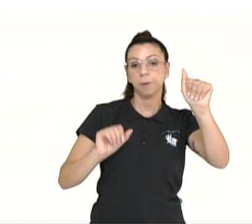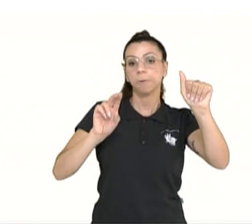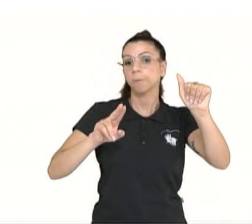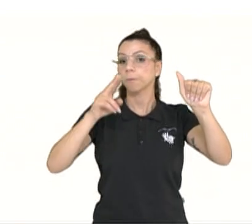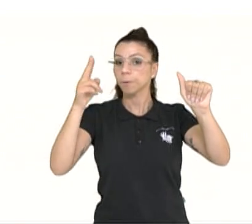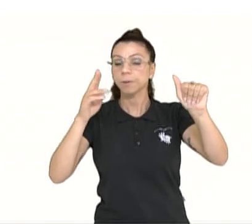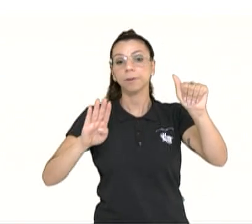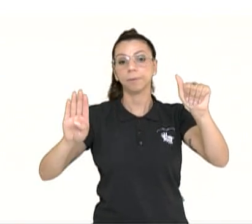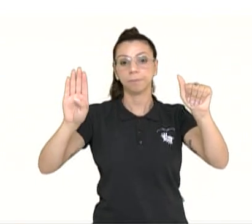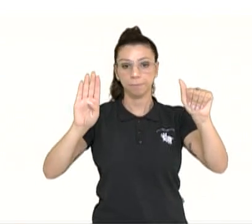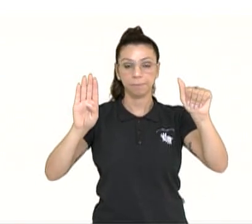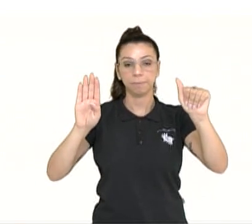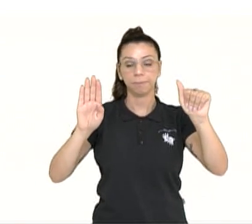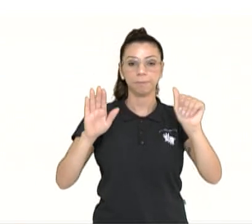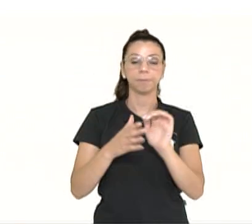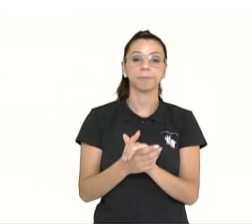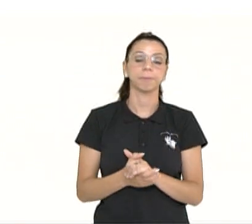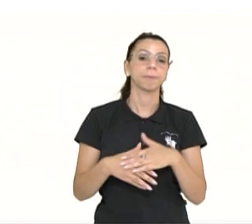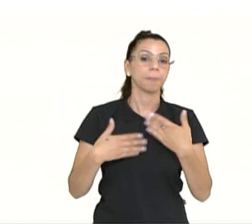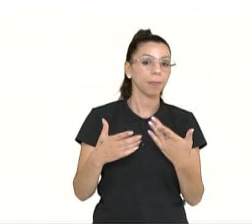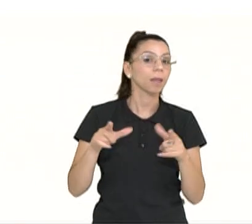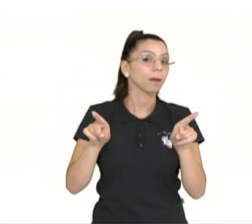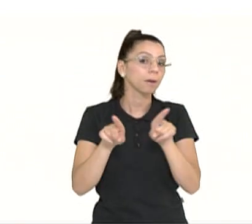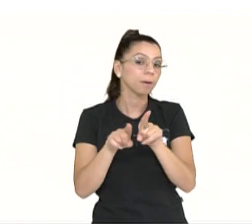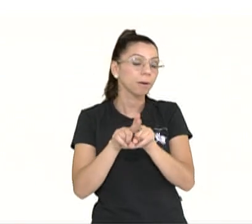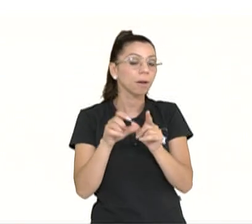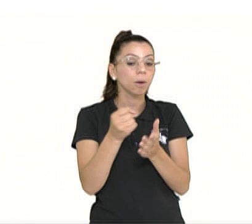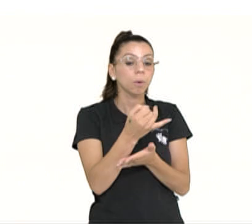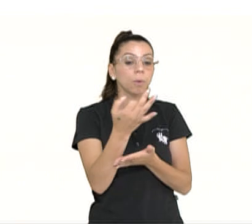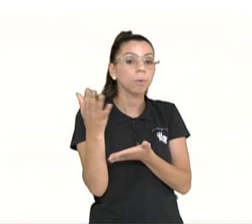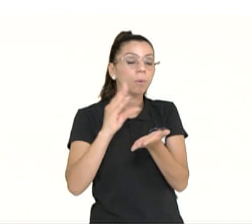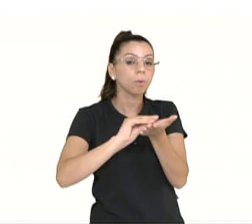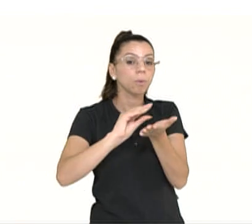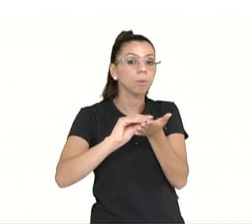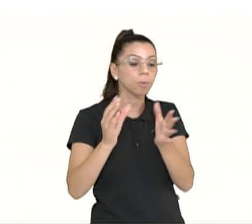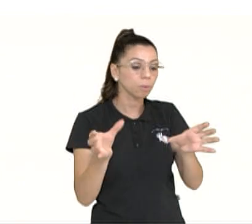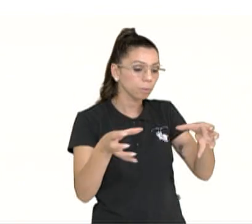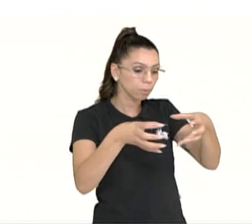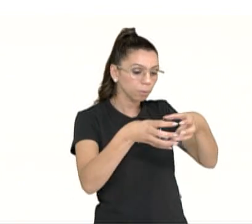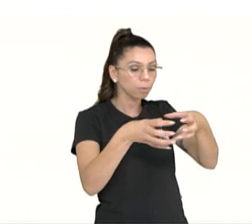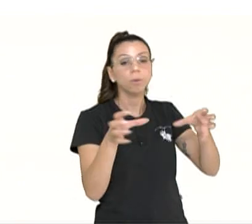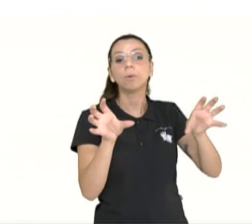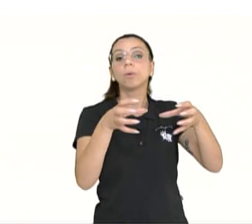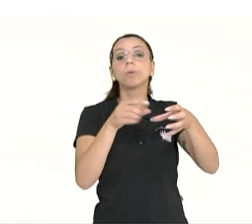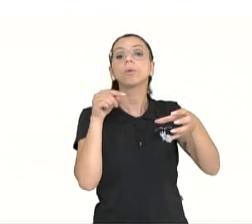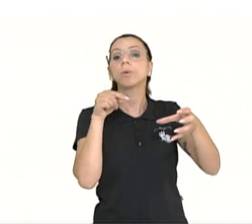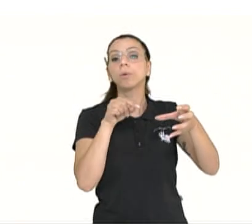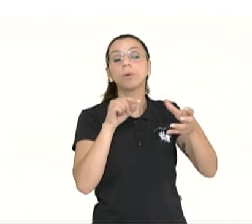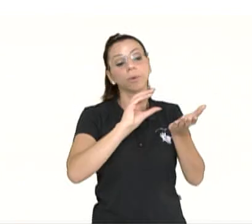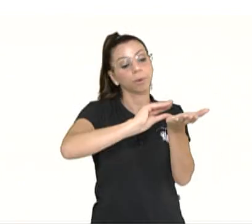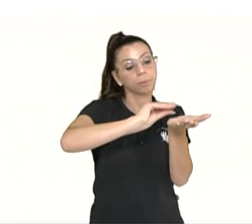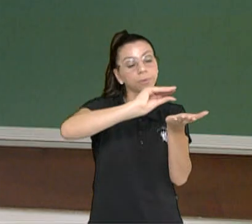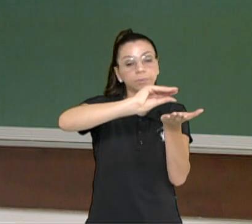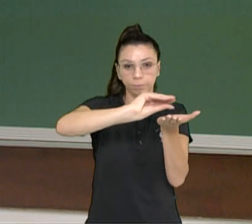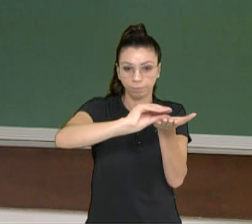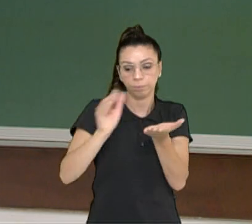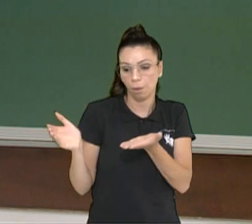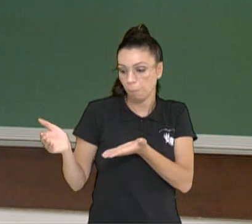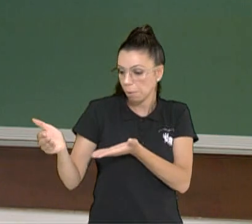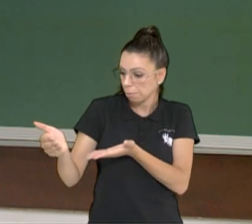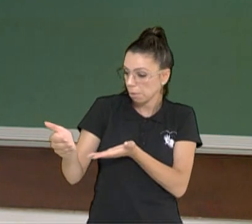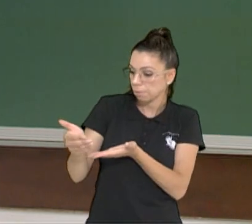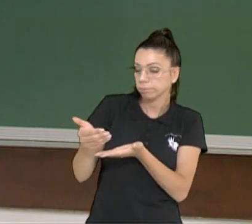são relacionadas ao número de elementos que a gente tem no conjunto. Que conjunto? O conjunto de dados que você obtém